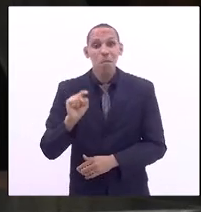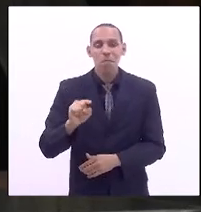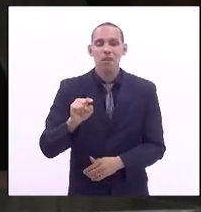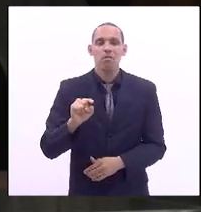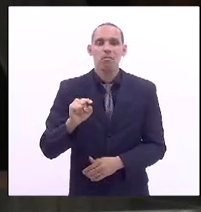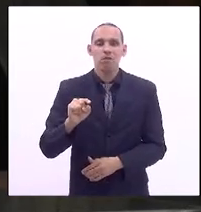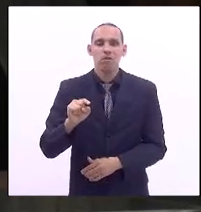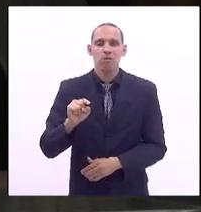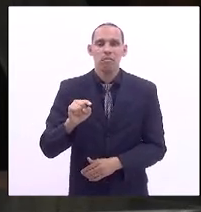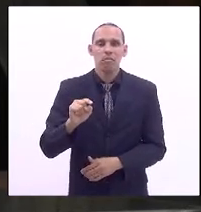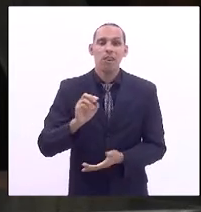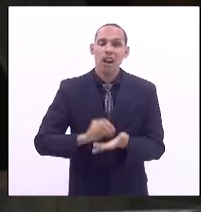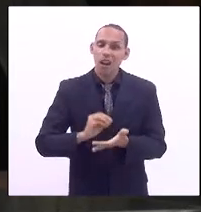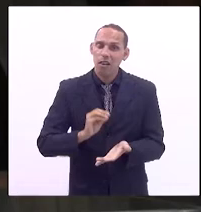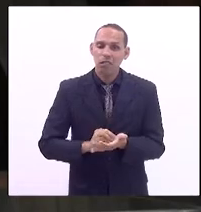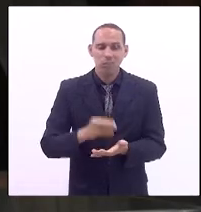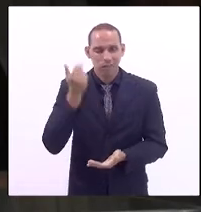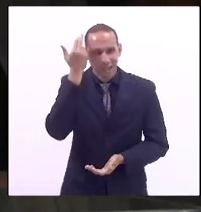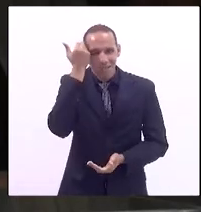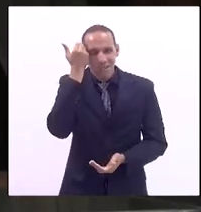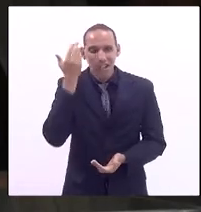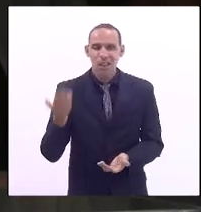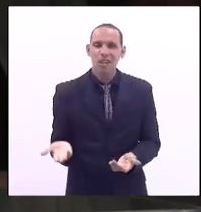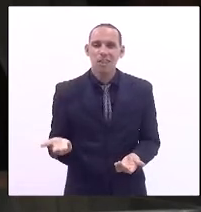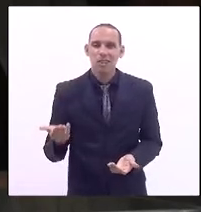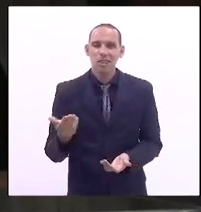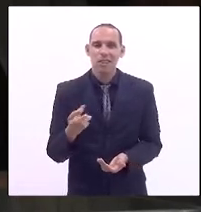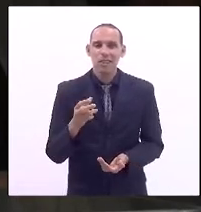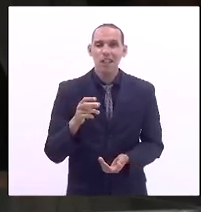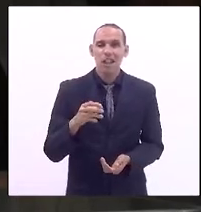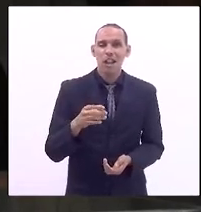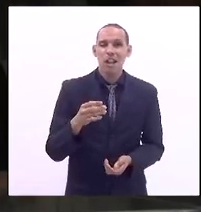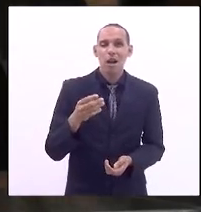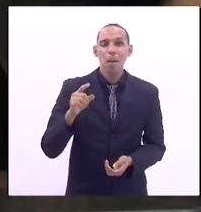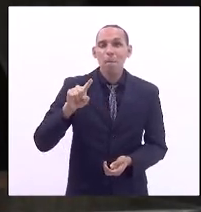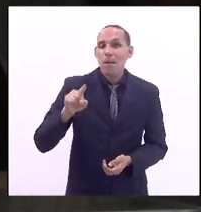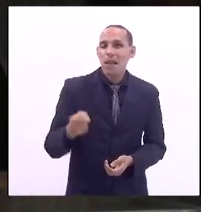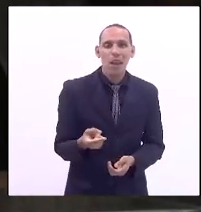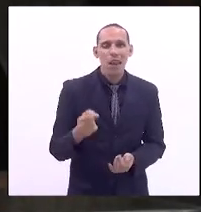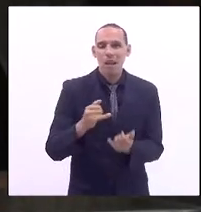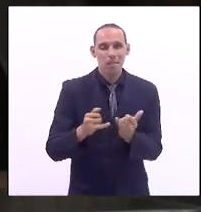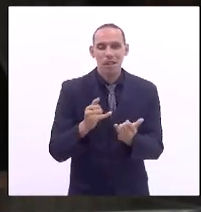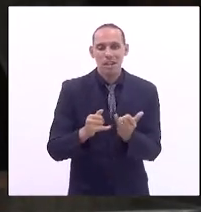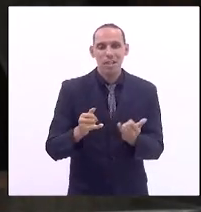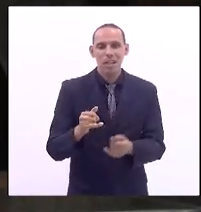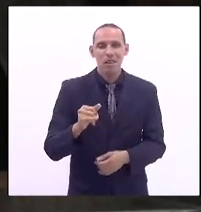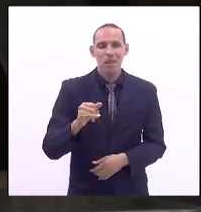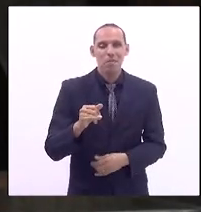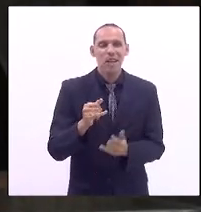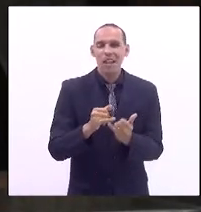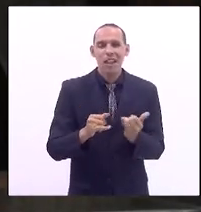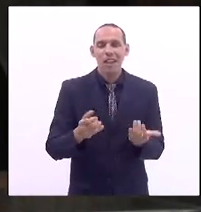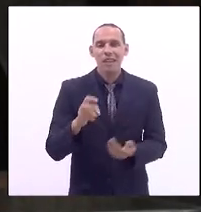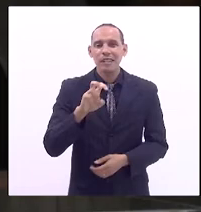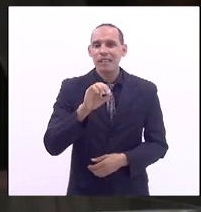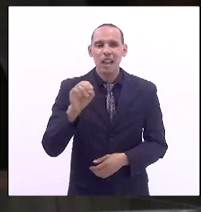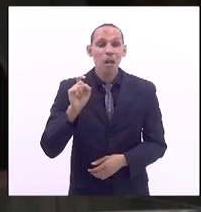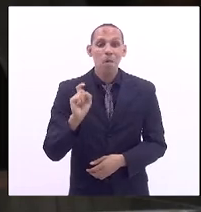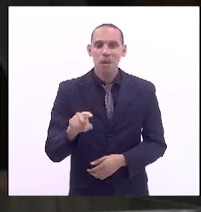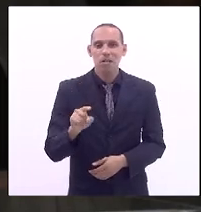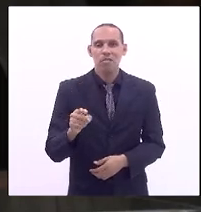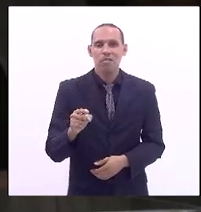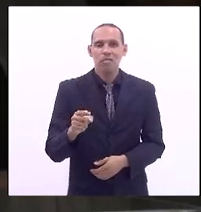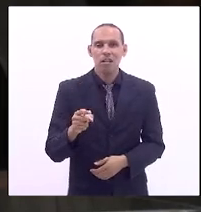moradias Deputado ele é um ato ele nem 1 milhão de moradias é o tamanho estimado do défice Habitacional